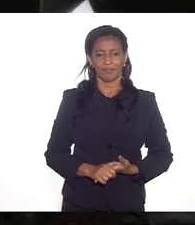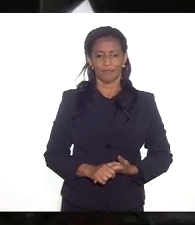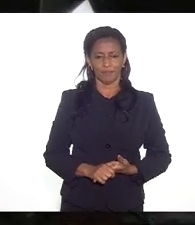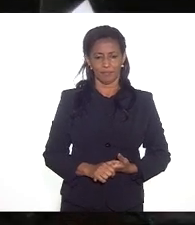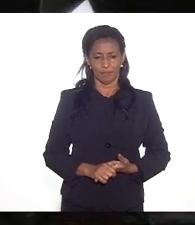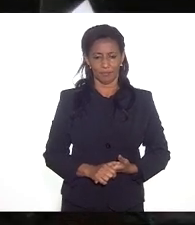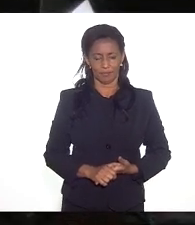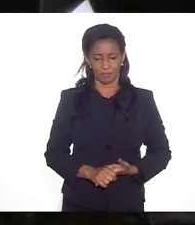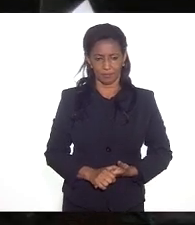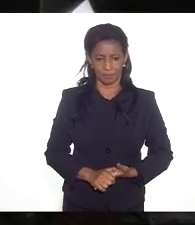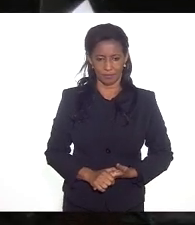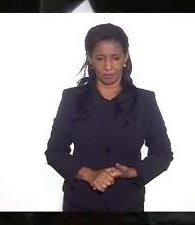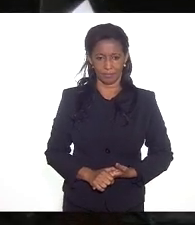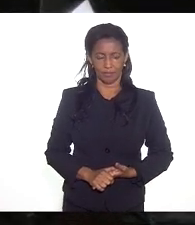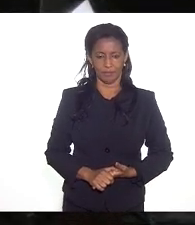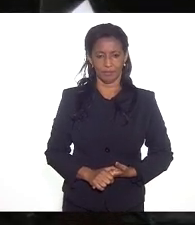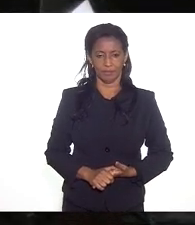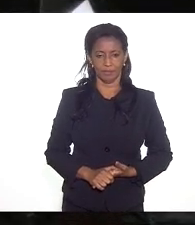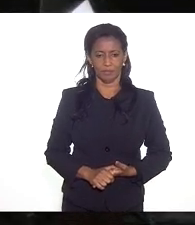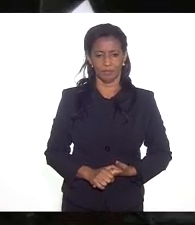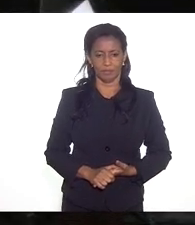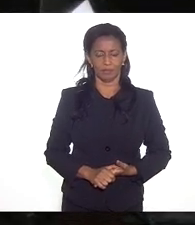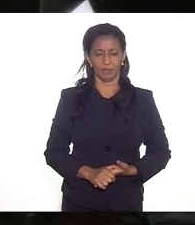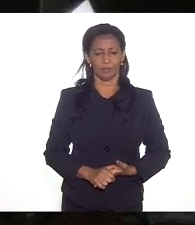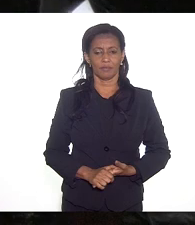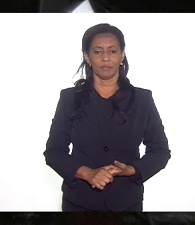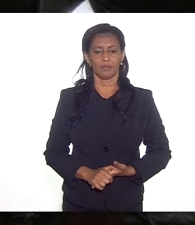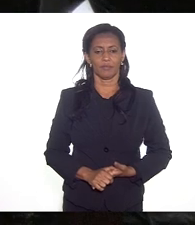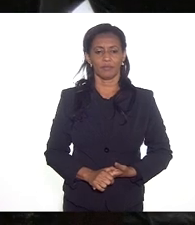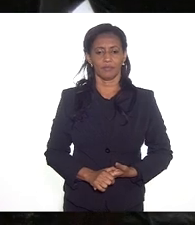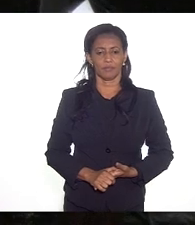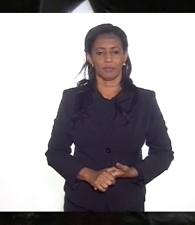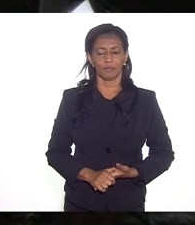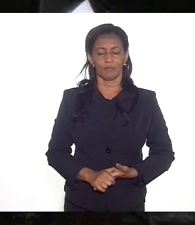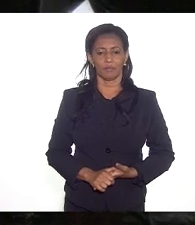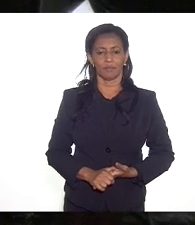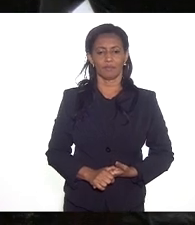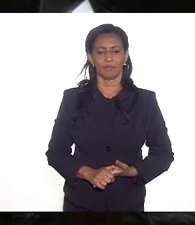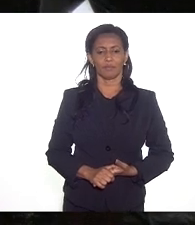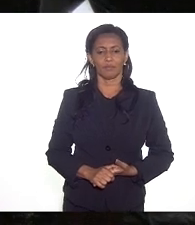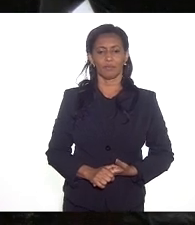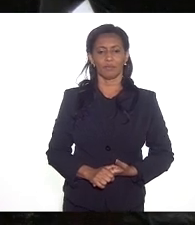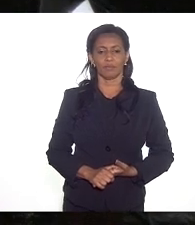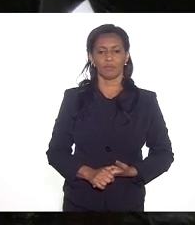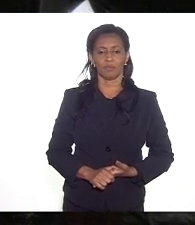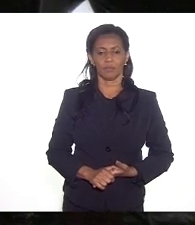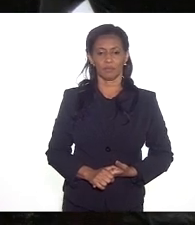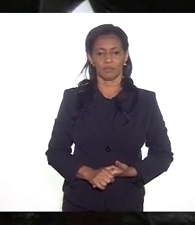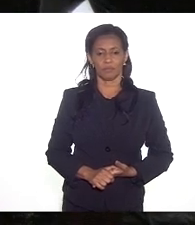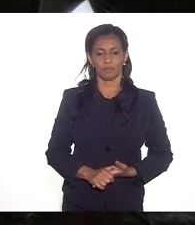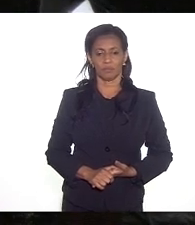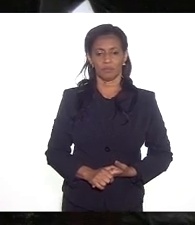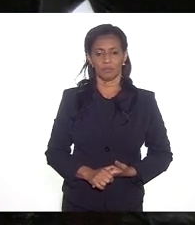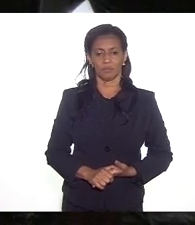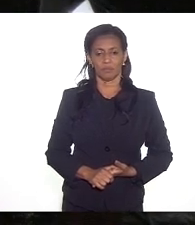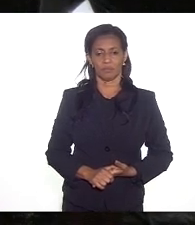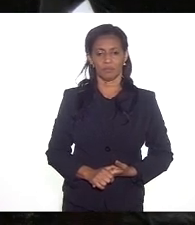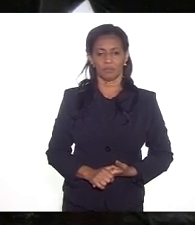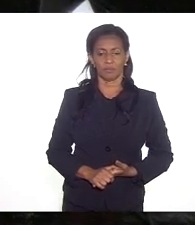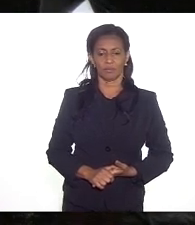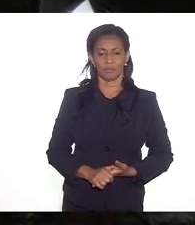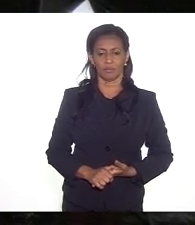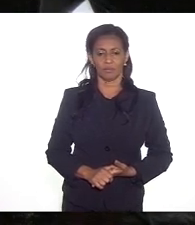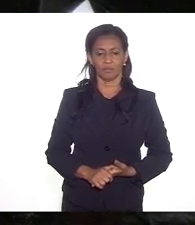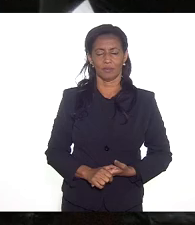é só Obrigado Presidente Boa noite Coronel Jairo com a palavra o deputado e